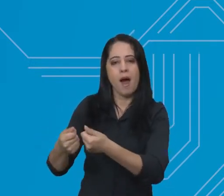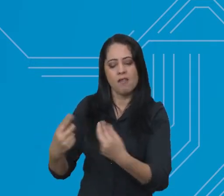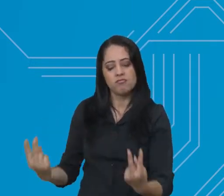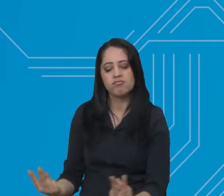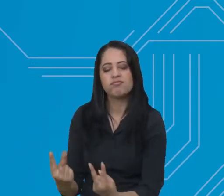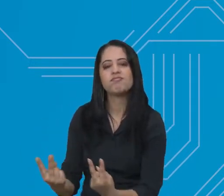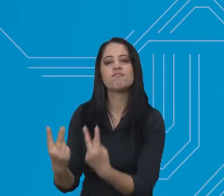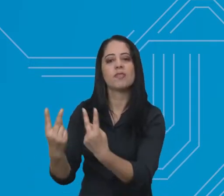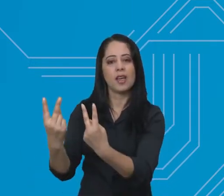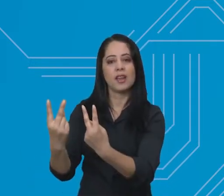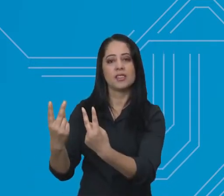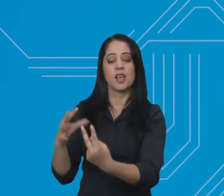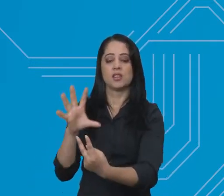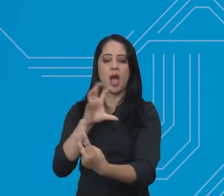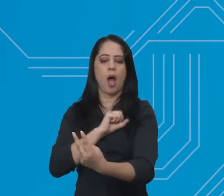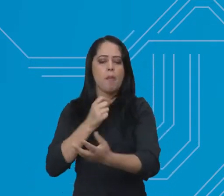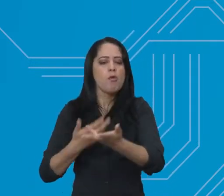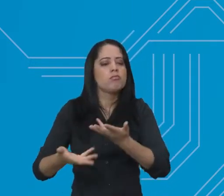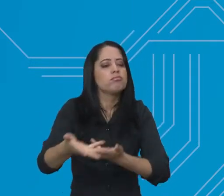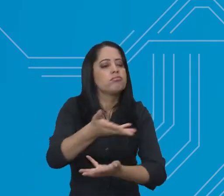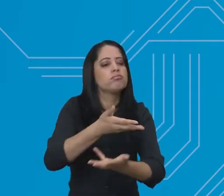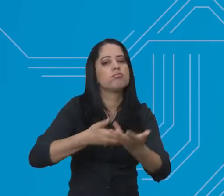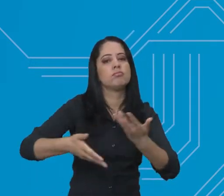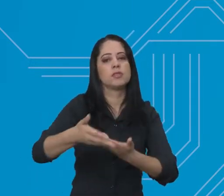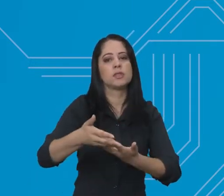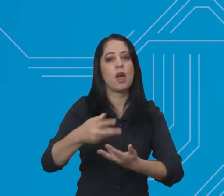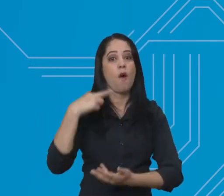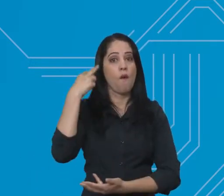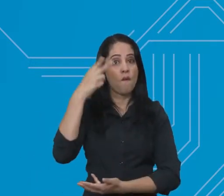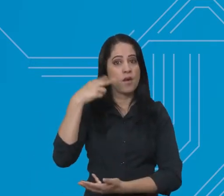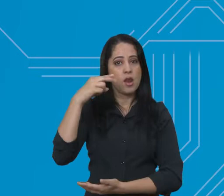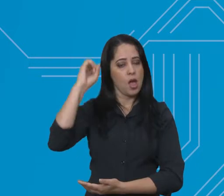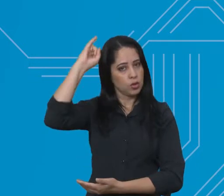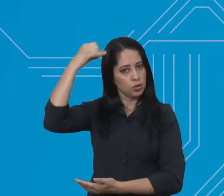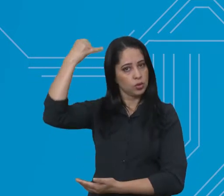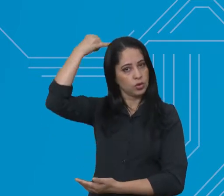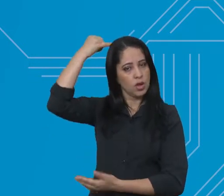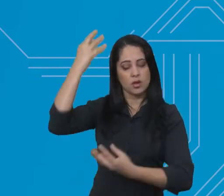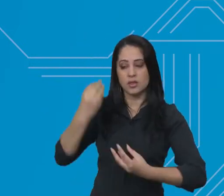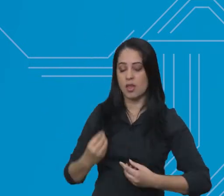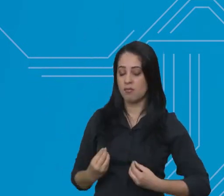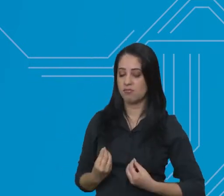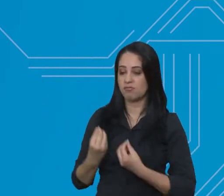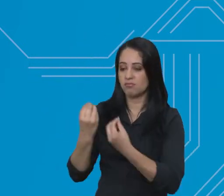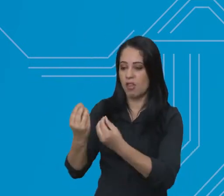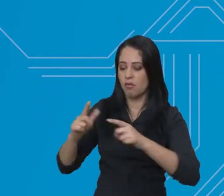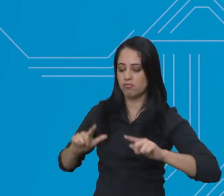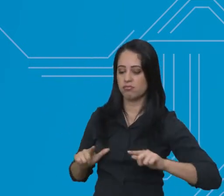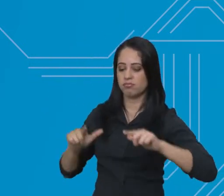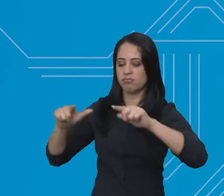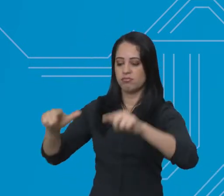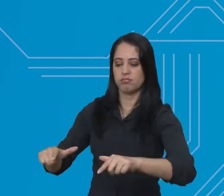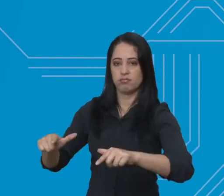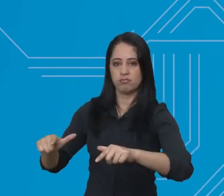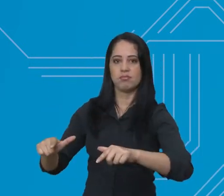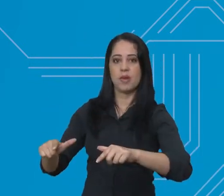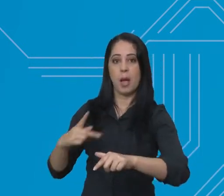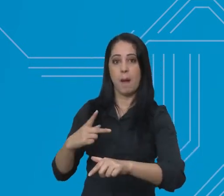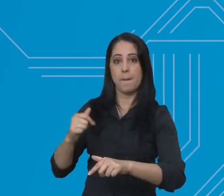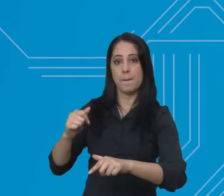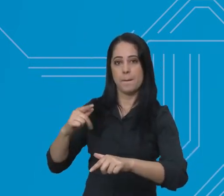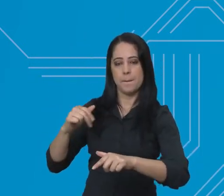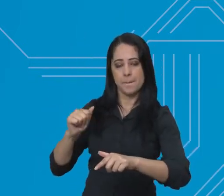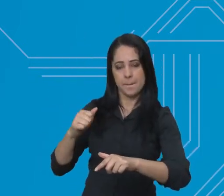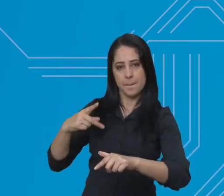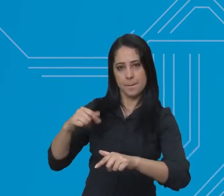Instituto. Como forma de valorizar essa história pautada no amor ao próximo, o vereador Dr. José Cláudio concedeu à